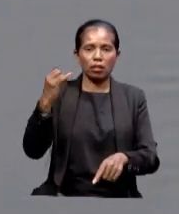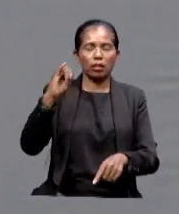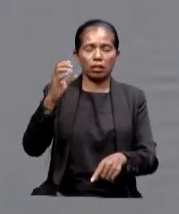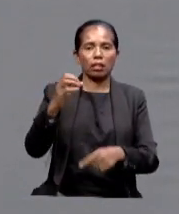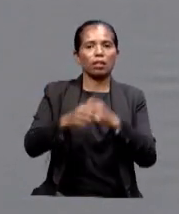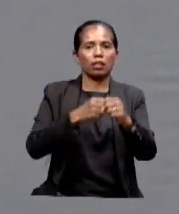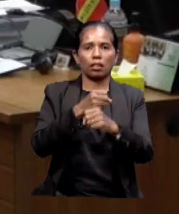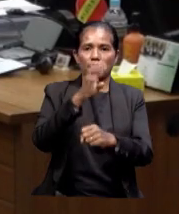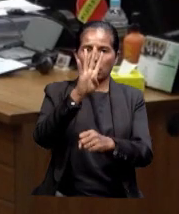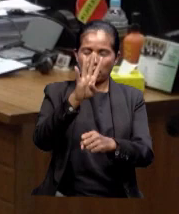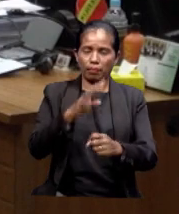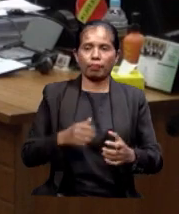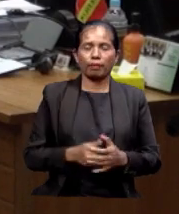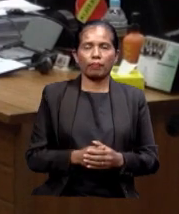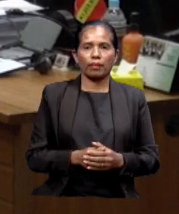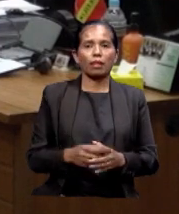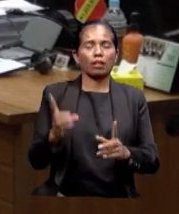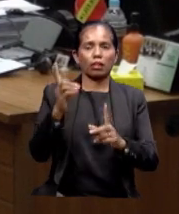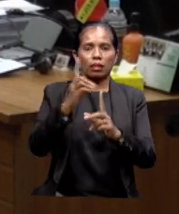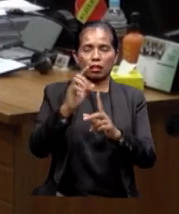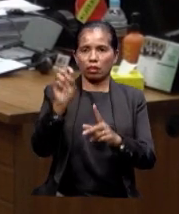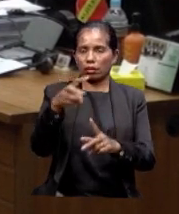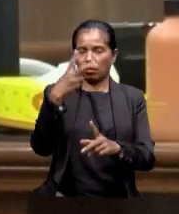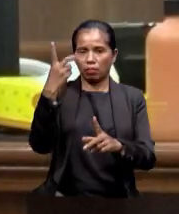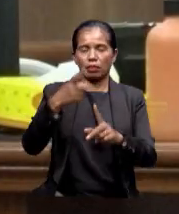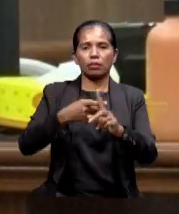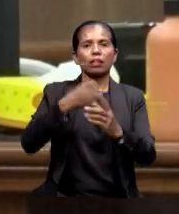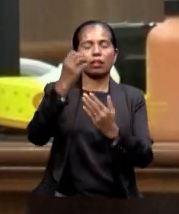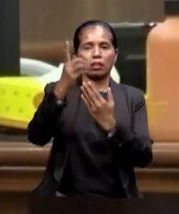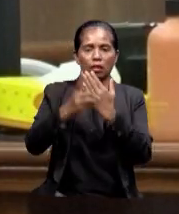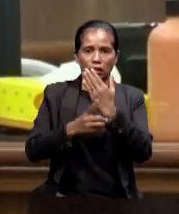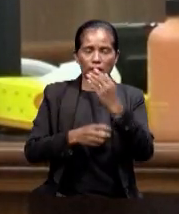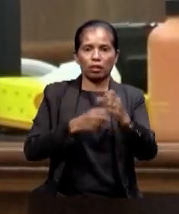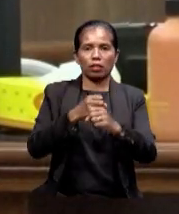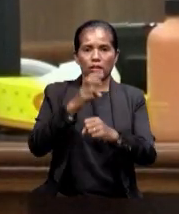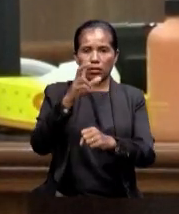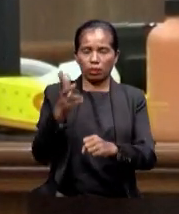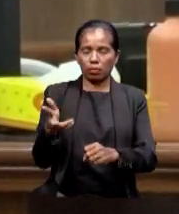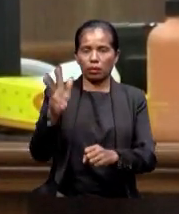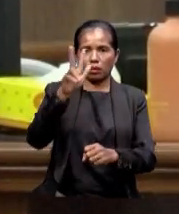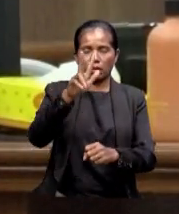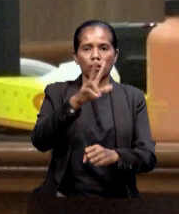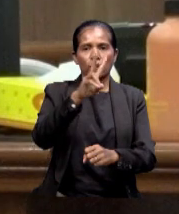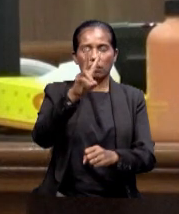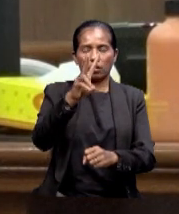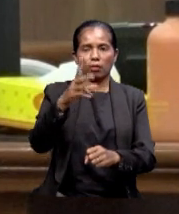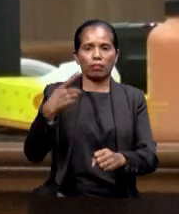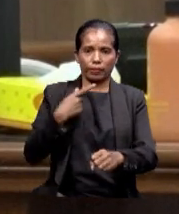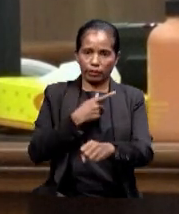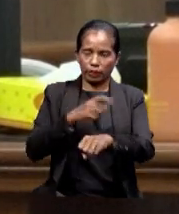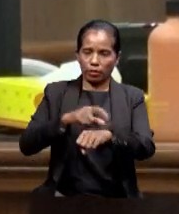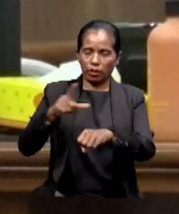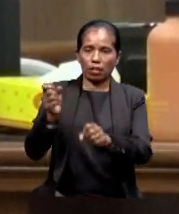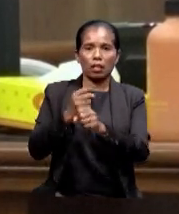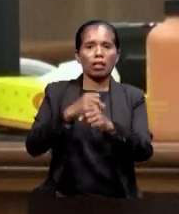irmã. Enquanto já loro sa Noresin Rua, fulan dezembro tina rihun rua ro Noresin Rua, Parlamento Nacional realiza